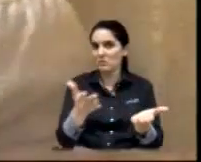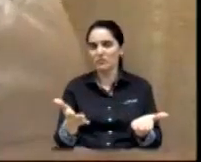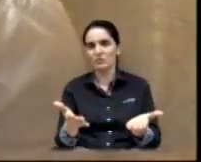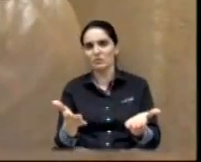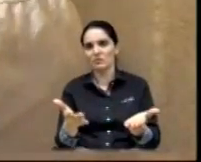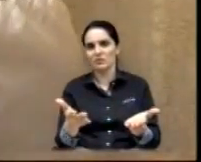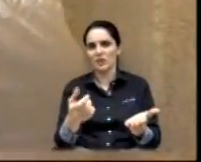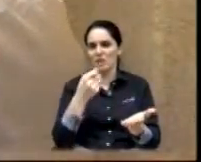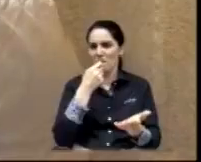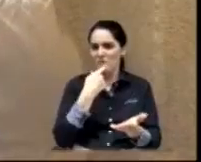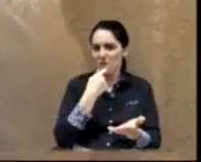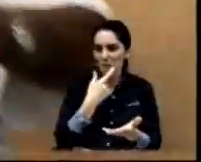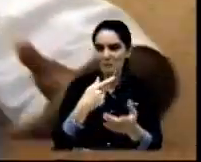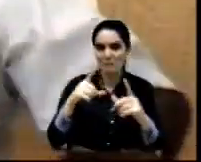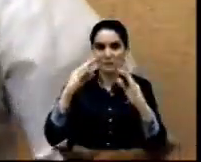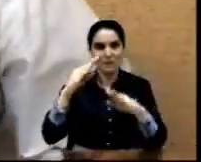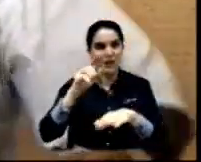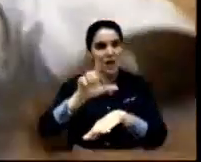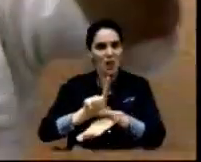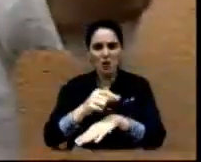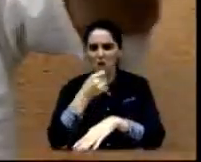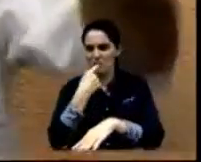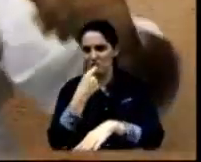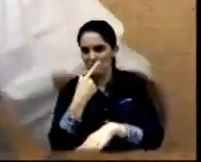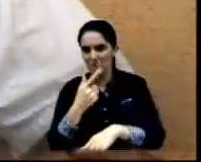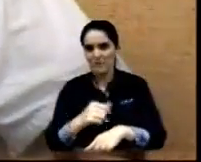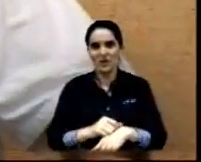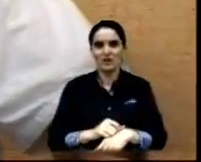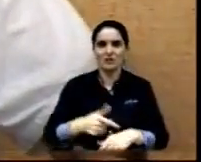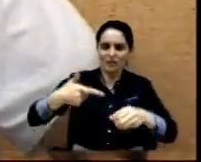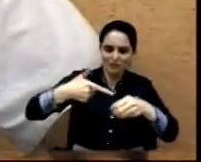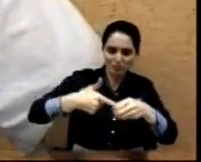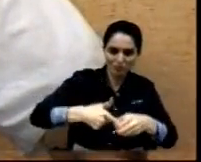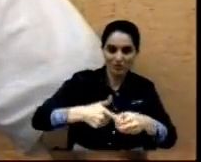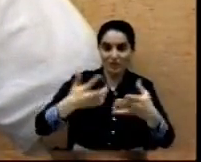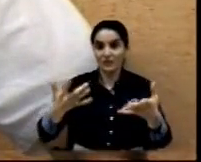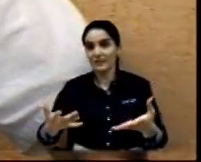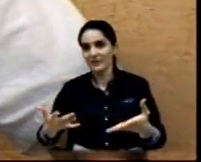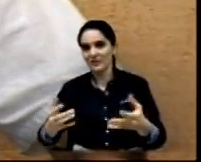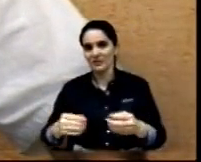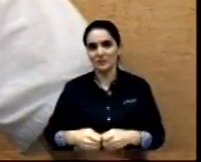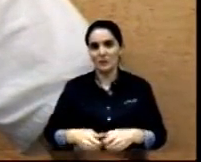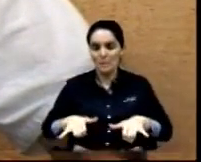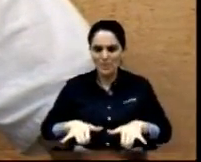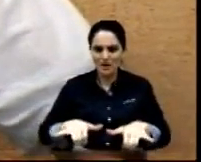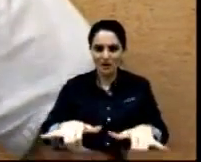ficou na vendinha, que ficou no bar, que ficou na mercearia, que ficou no posto de gasolina.